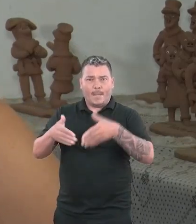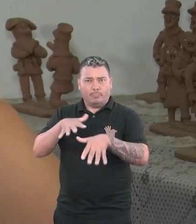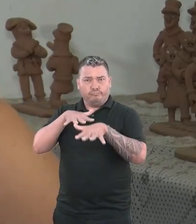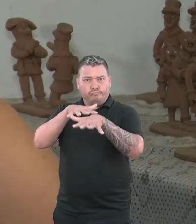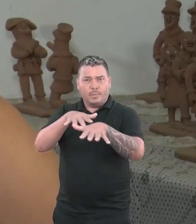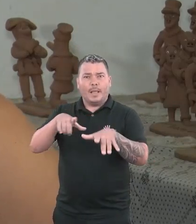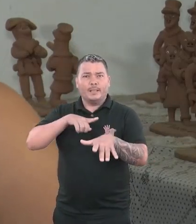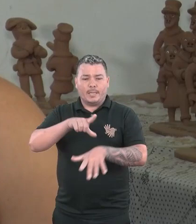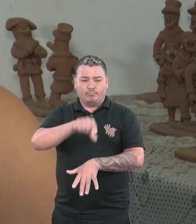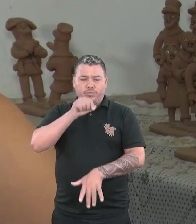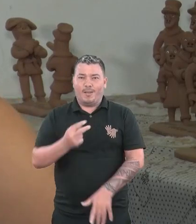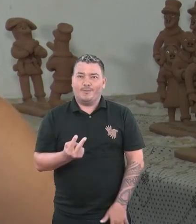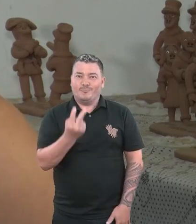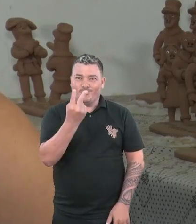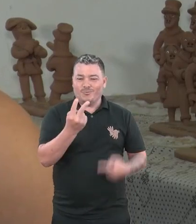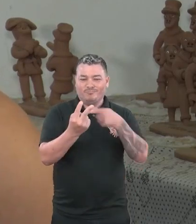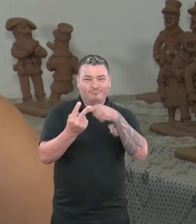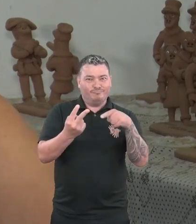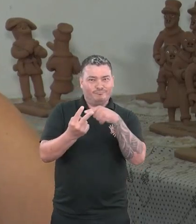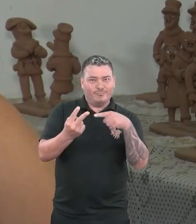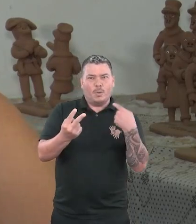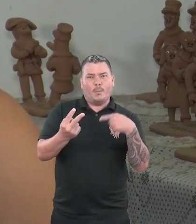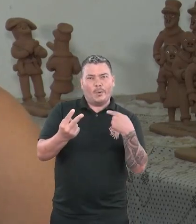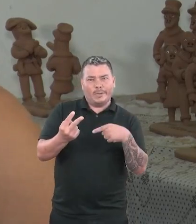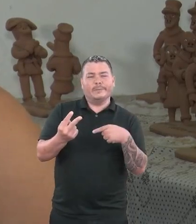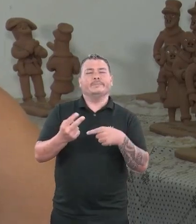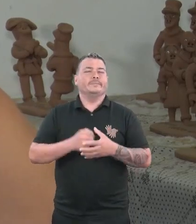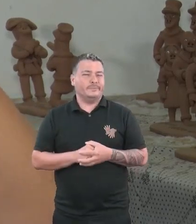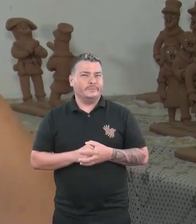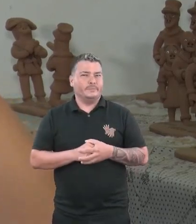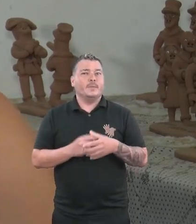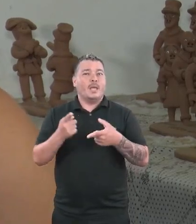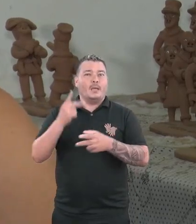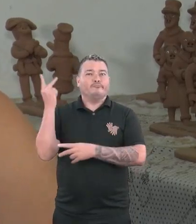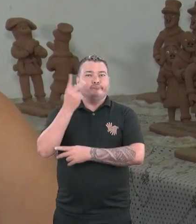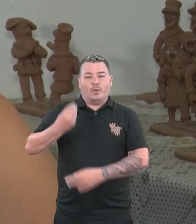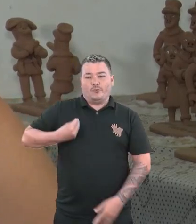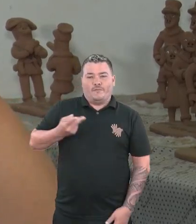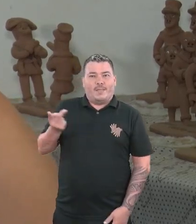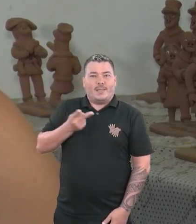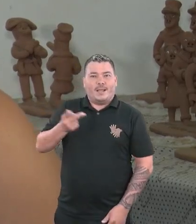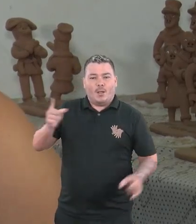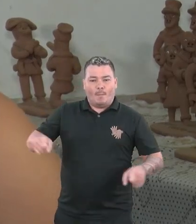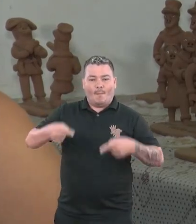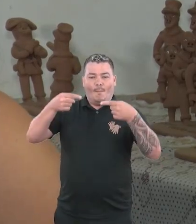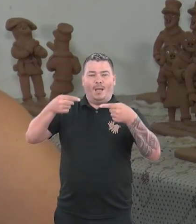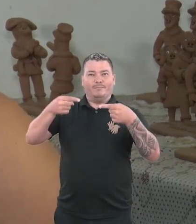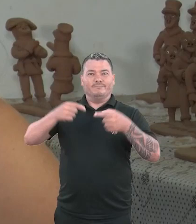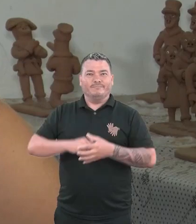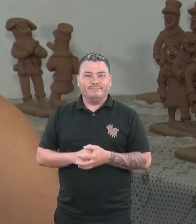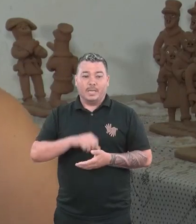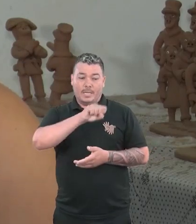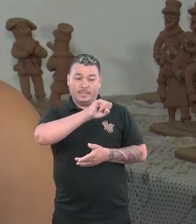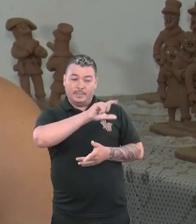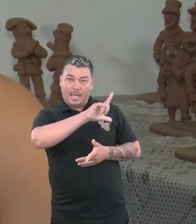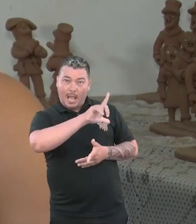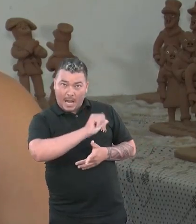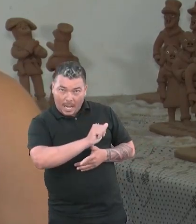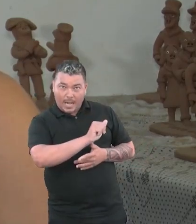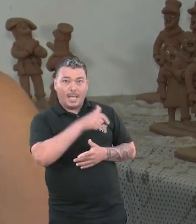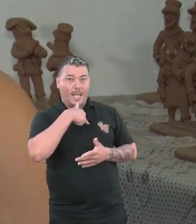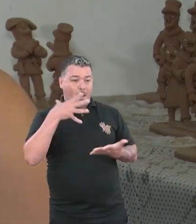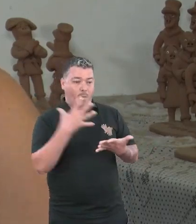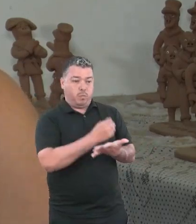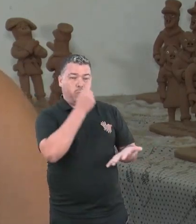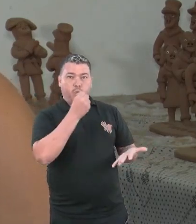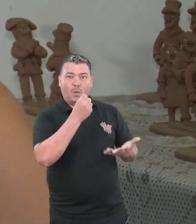movimento, foram selecionadas essas duas na perspectiva de que a história de vida delas se contrapõe. Enquanto Sila, ela